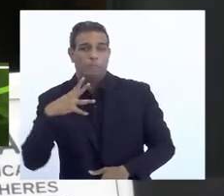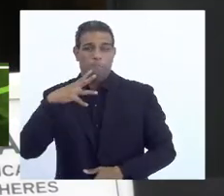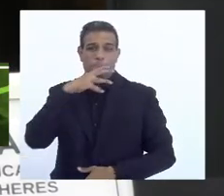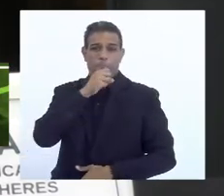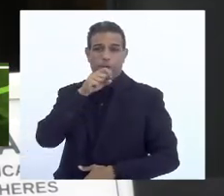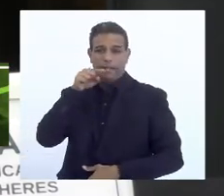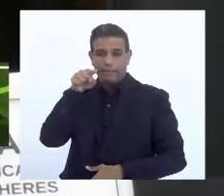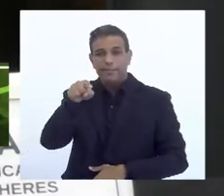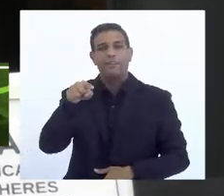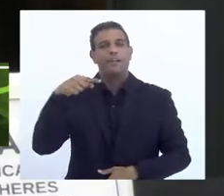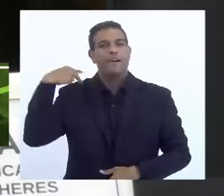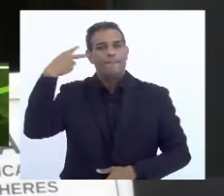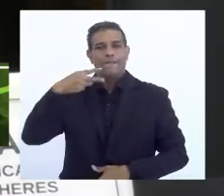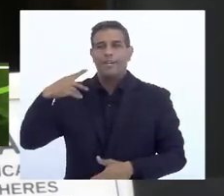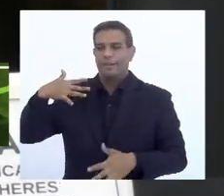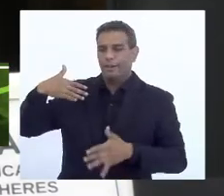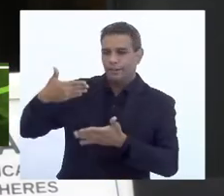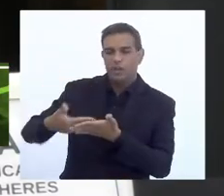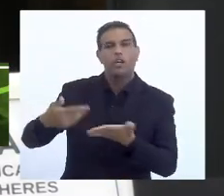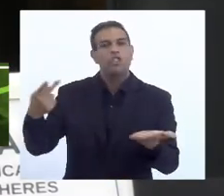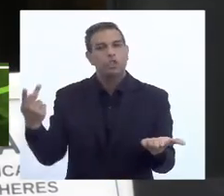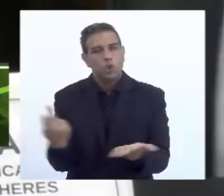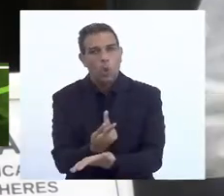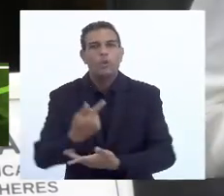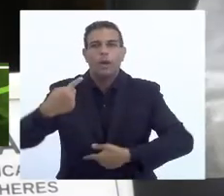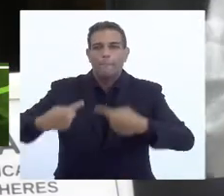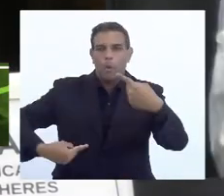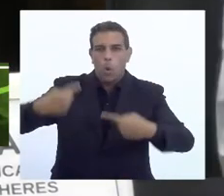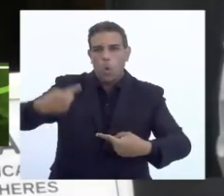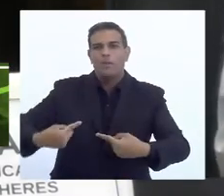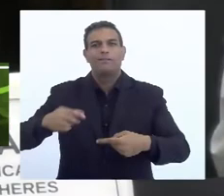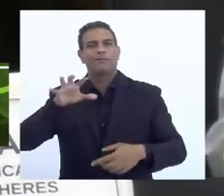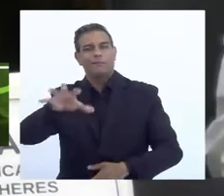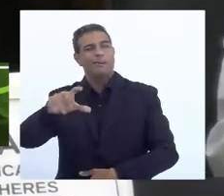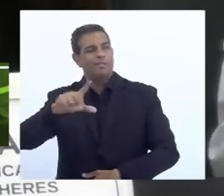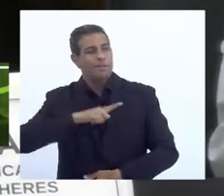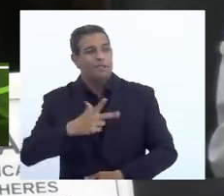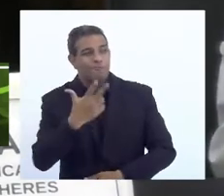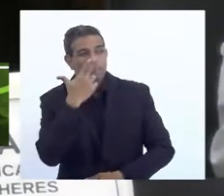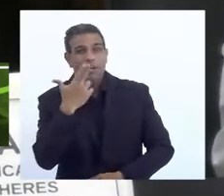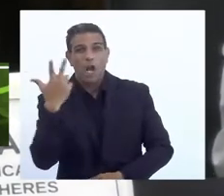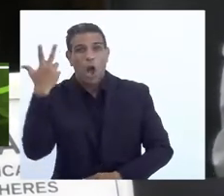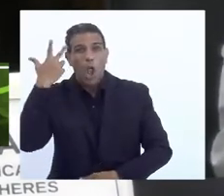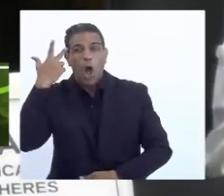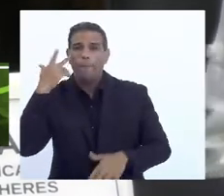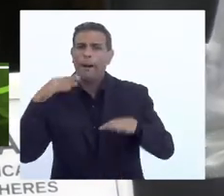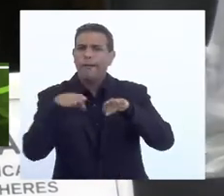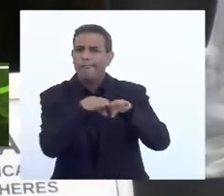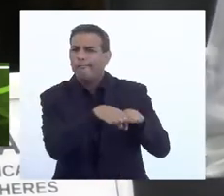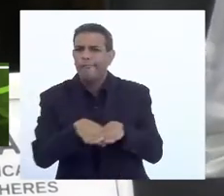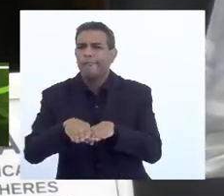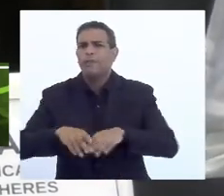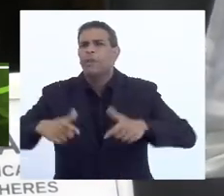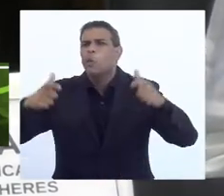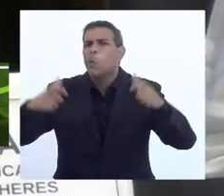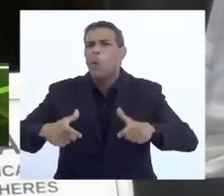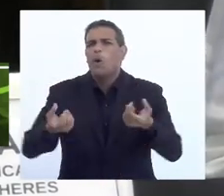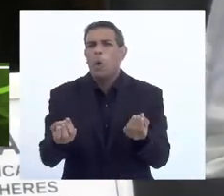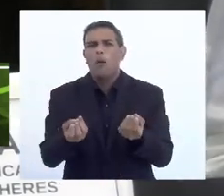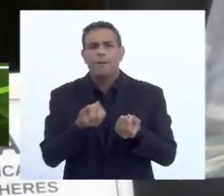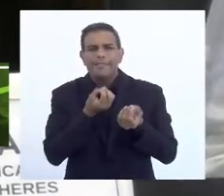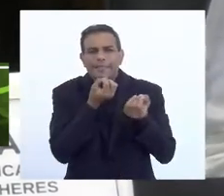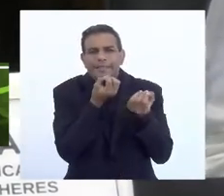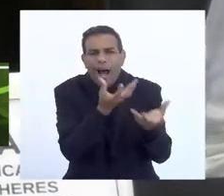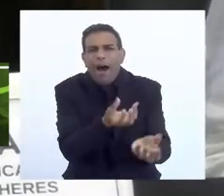nossa vereadora, que passou por uma violência política de gênero, mas só que a gente sabe que isso não é o comum. Muitas mulheres não sabem onde justamente